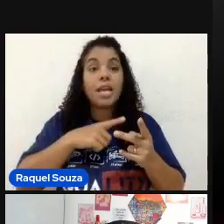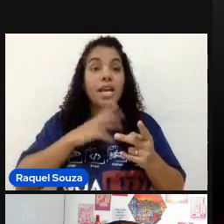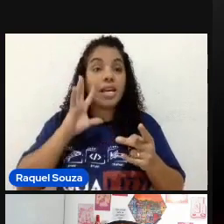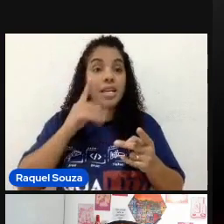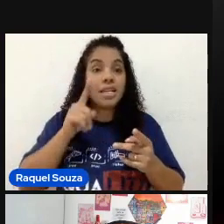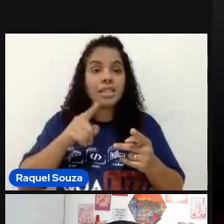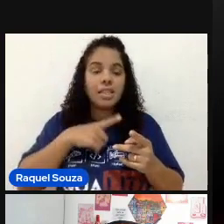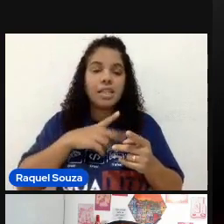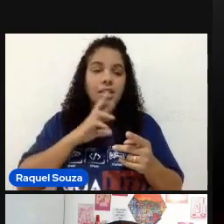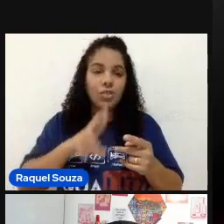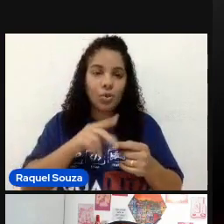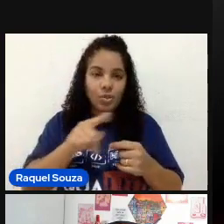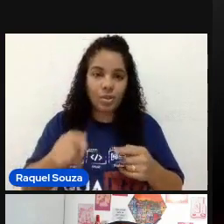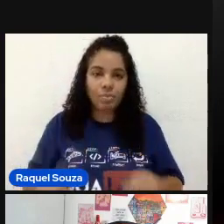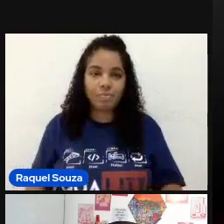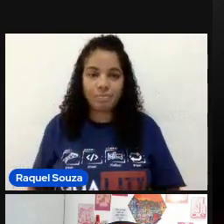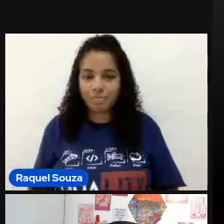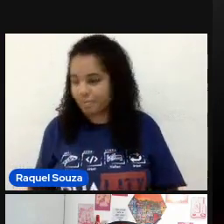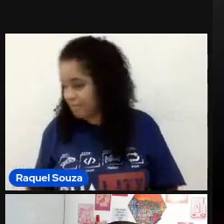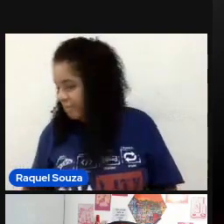tá?